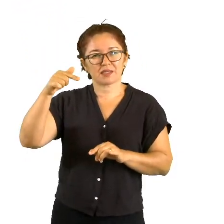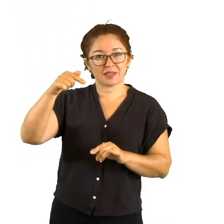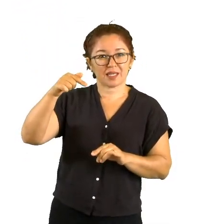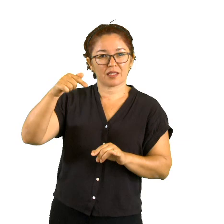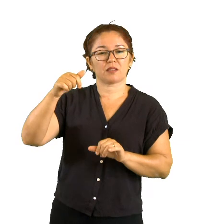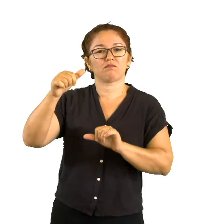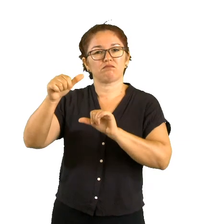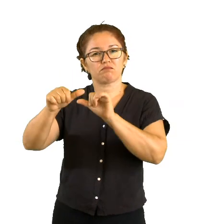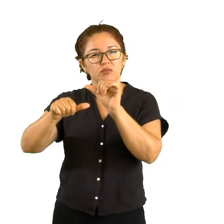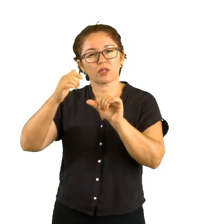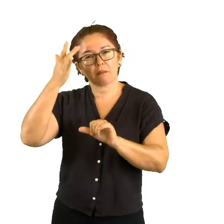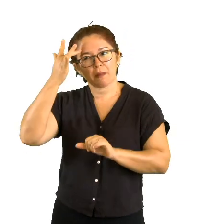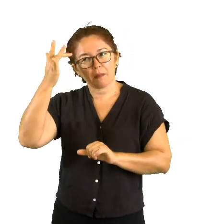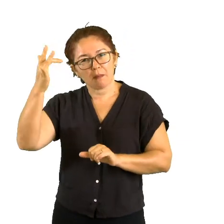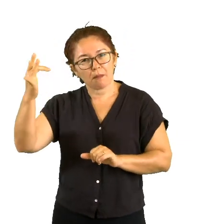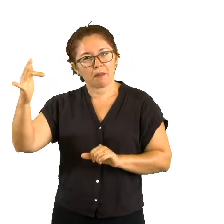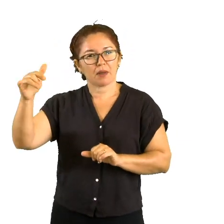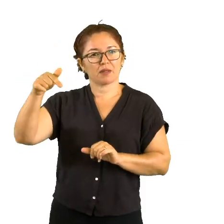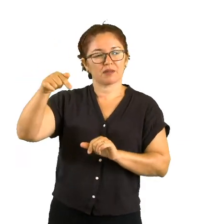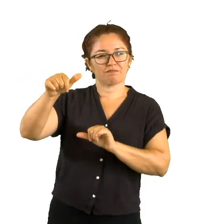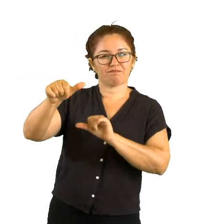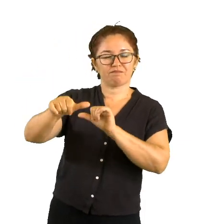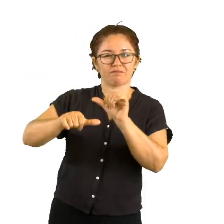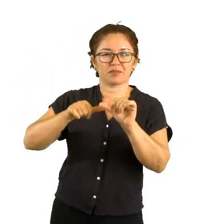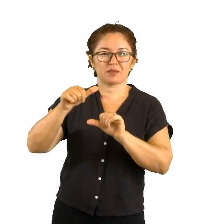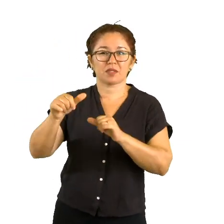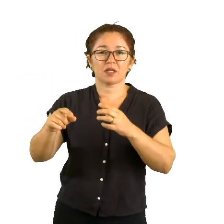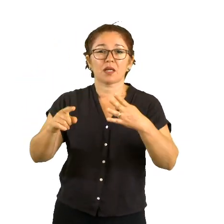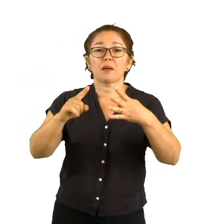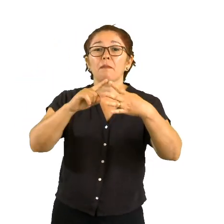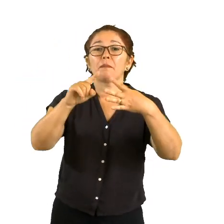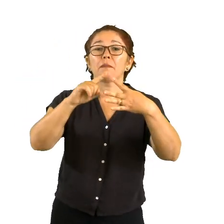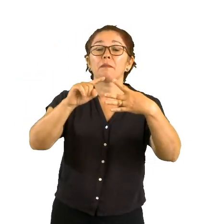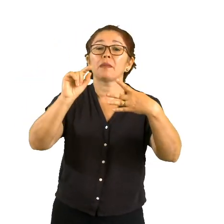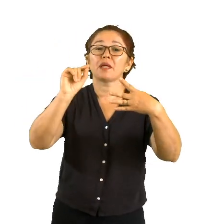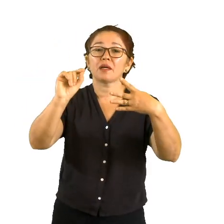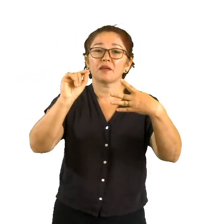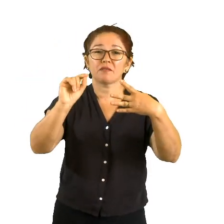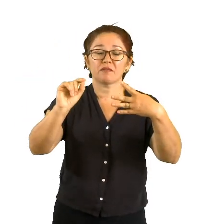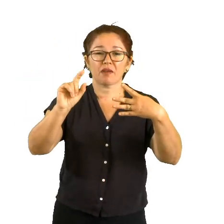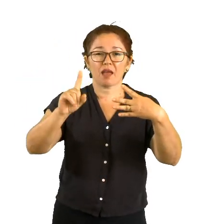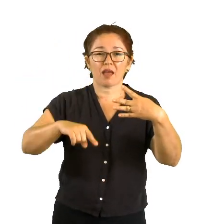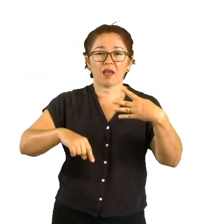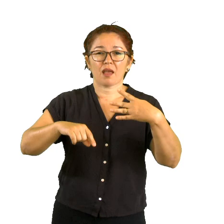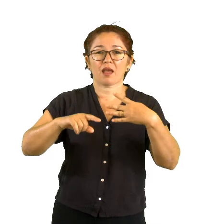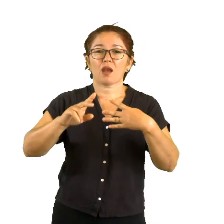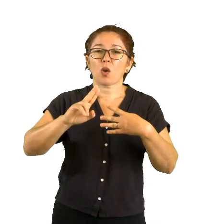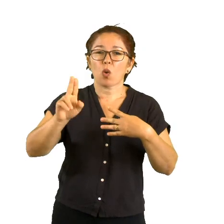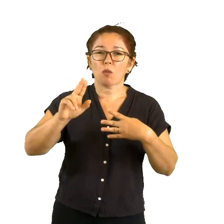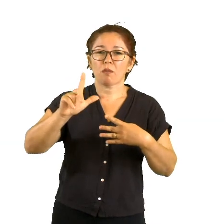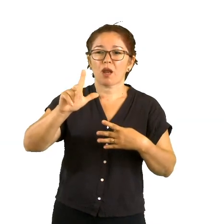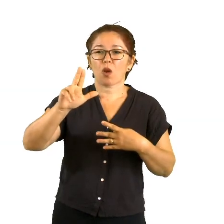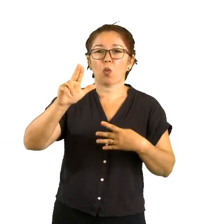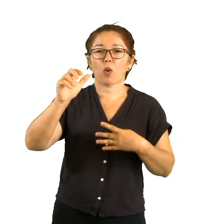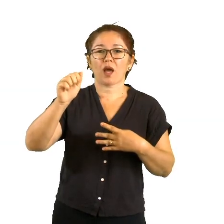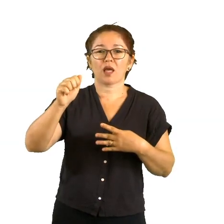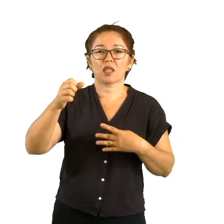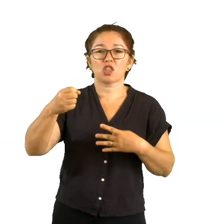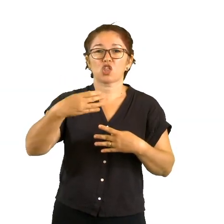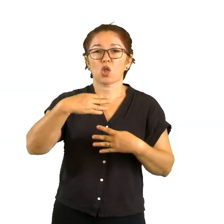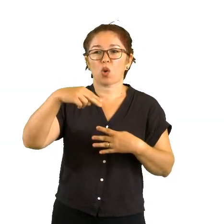A primeira fase da Lua, então, como a gente viu na aula passada, é a fase da Lua nova. É quando a Lua